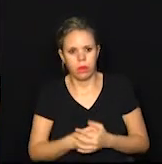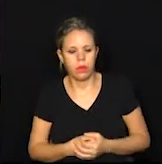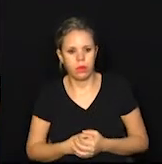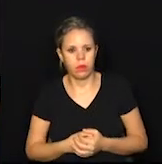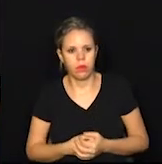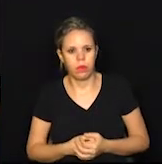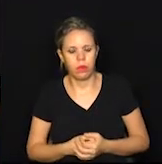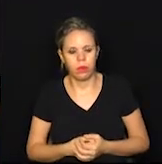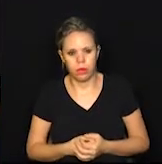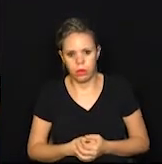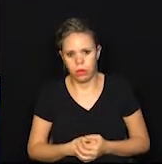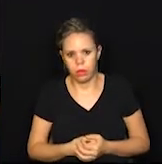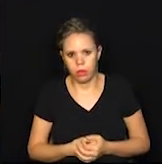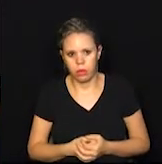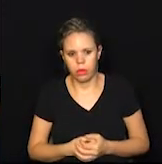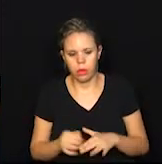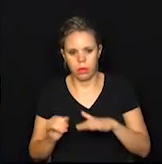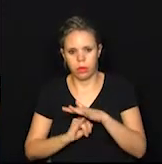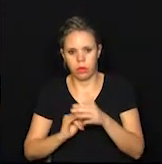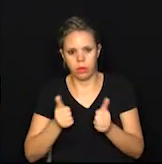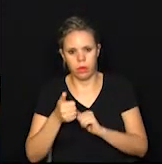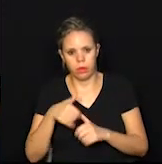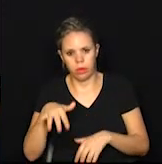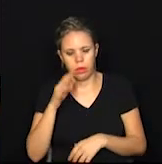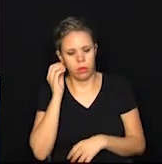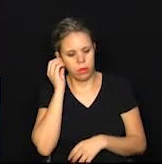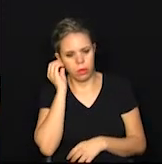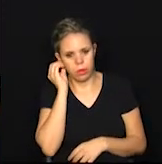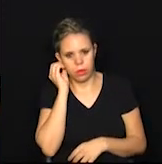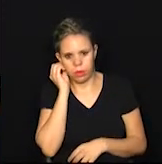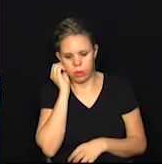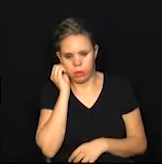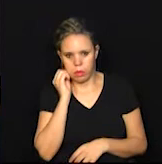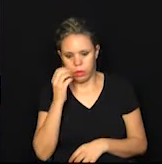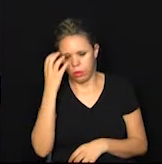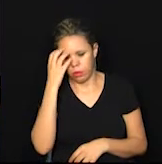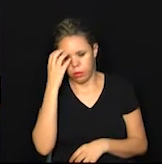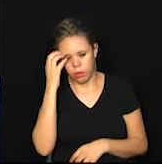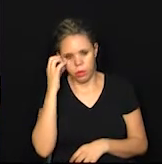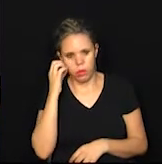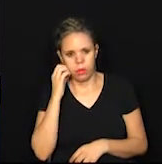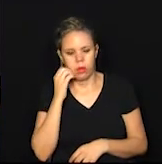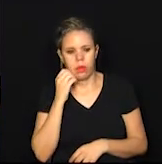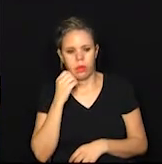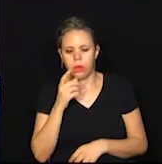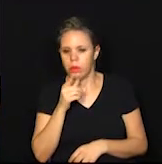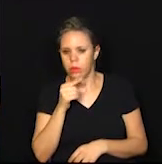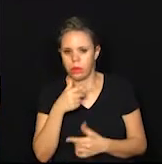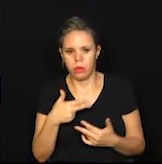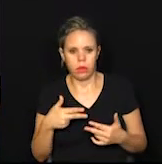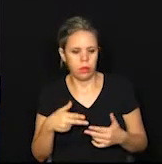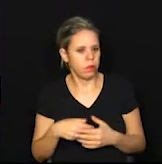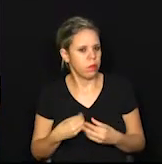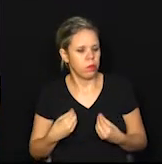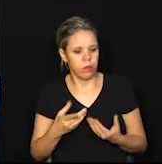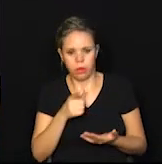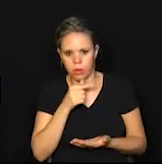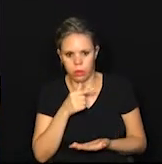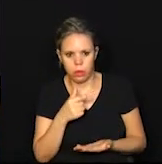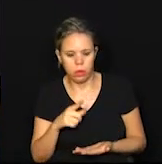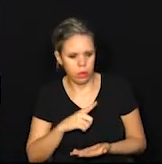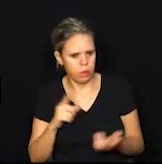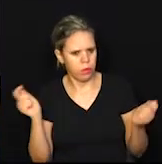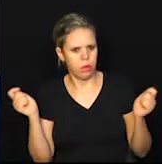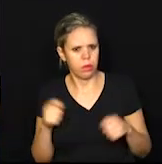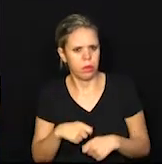acreditando até mesmo com as entidades esportivas que a lagoa em si, a água da lagoa, ela tem um